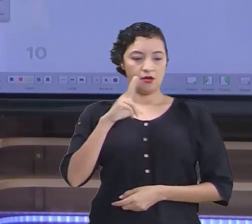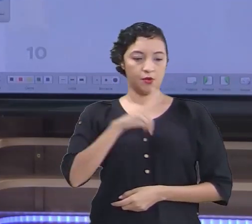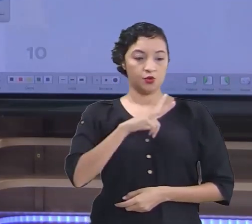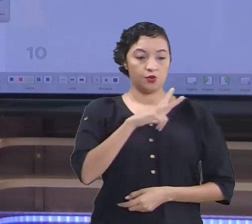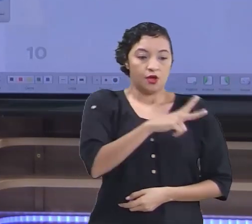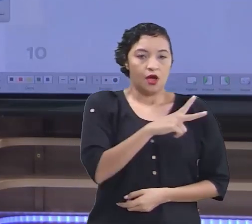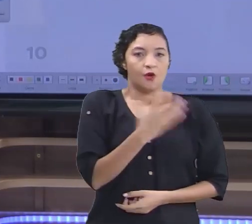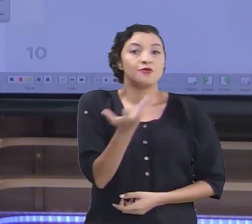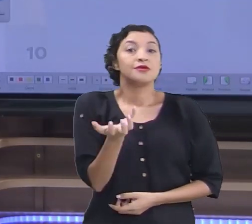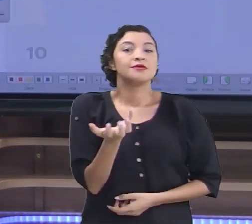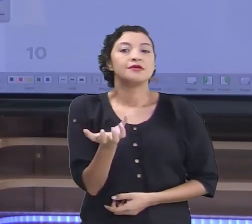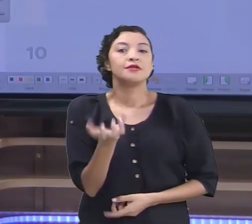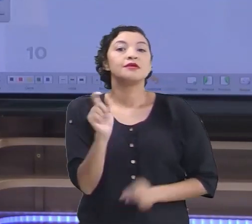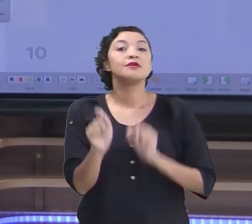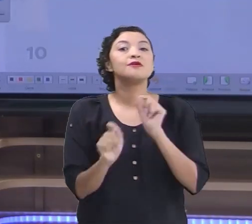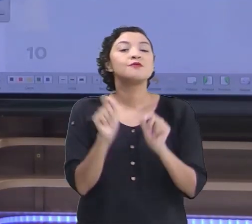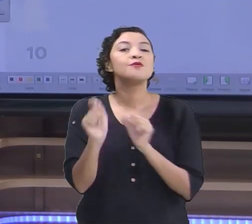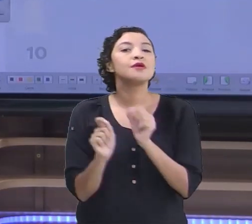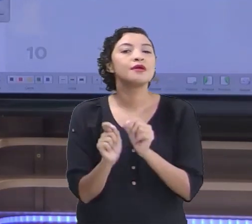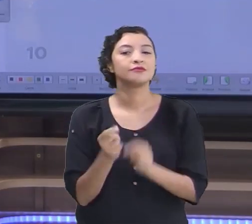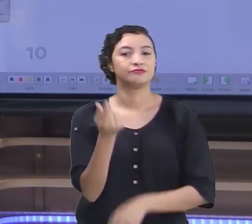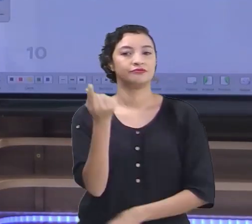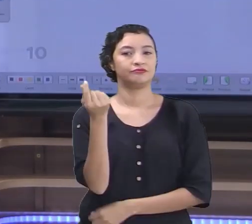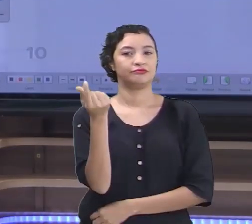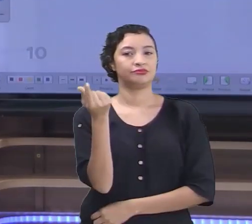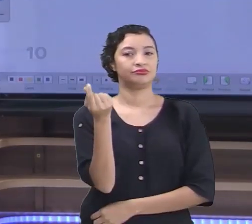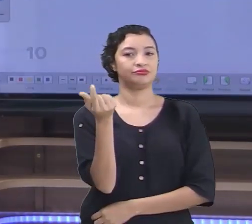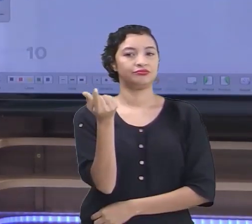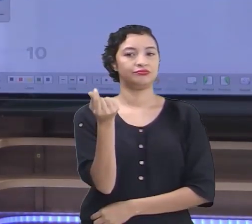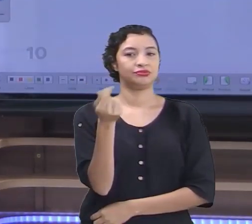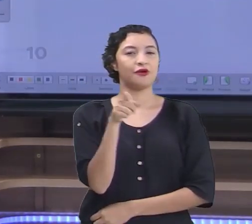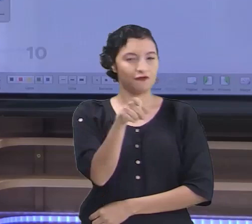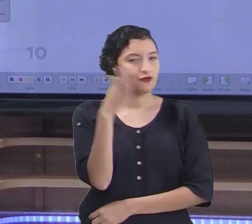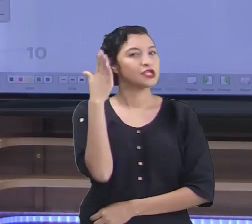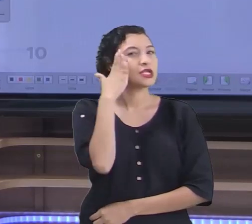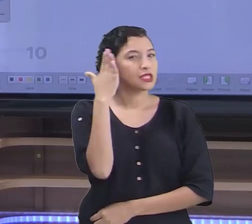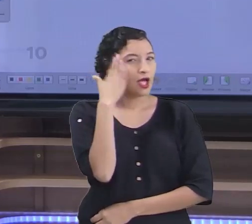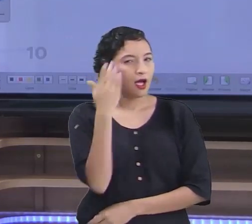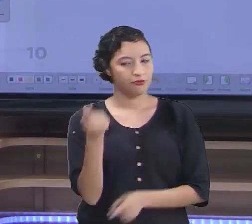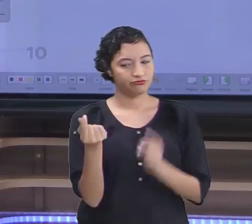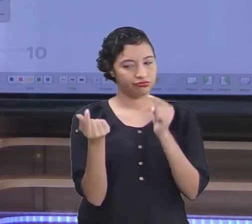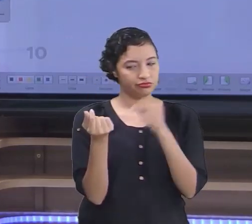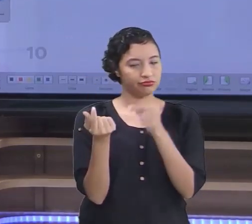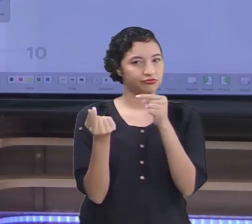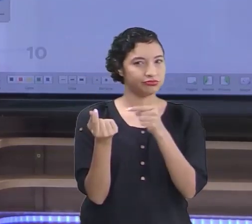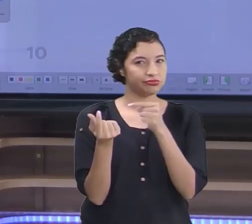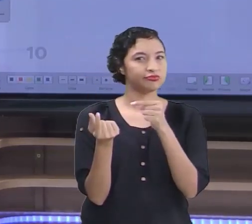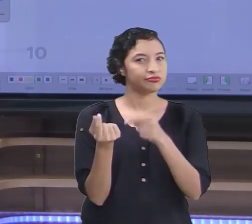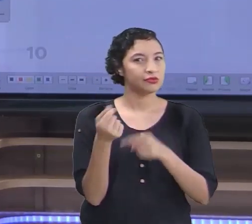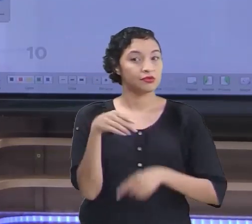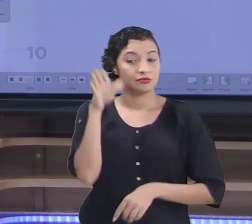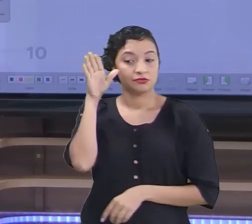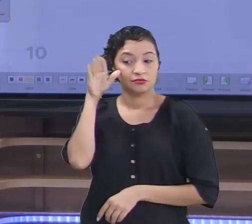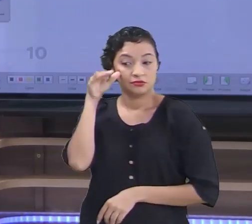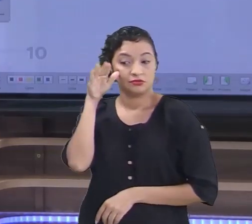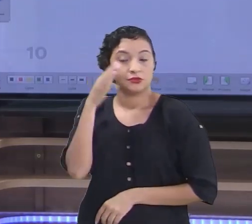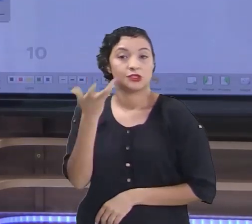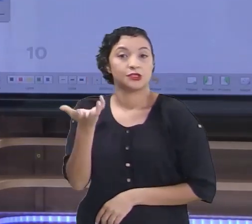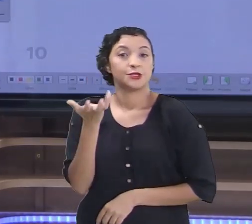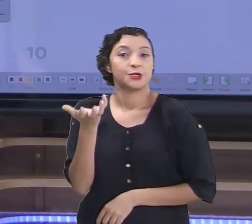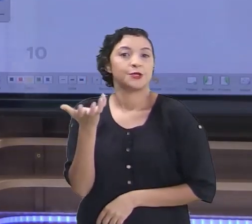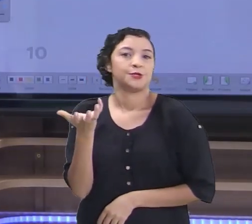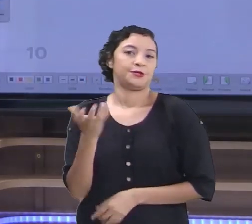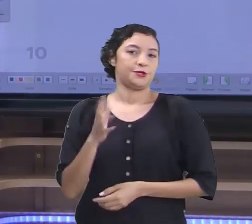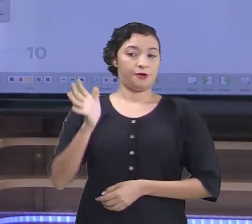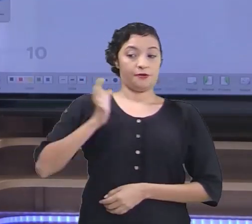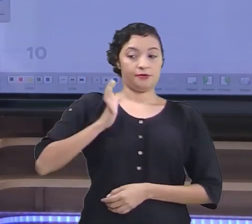ó, sabe o que é isso? Você sabe, porque você é aluno esperto. Portugal e Espanha, eles queriam saber